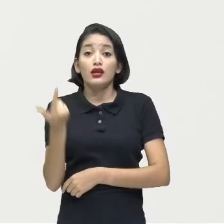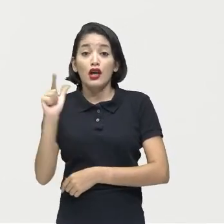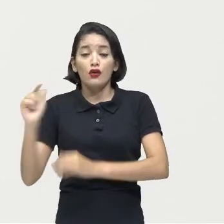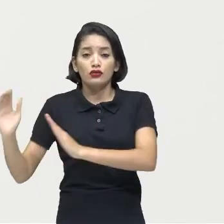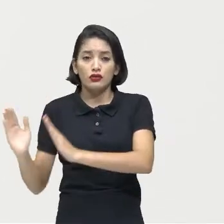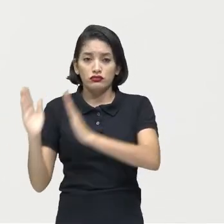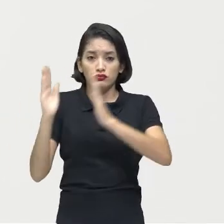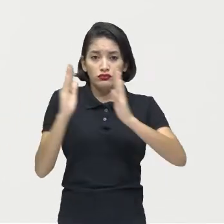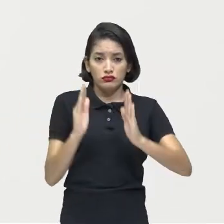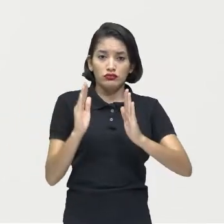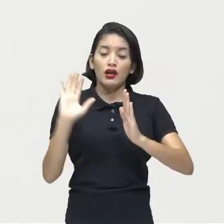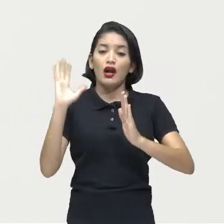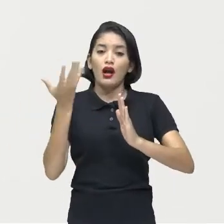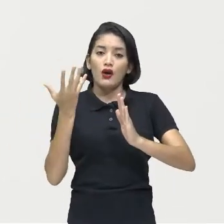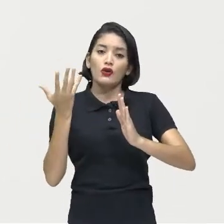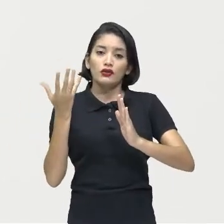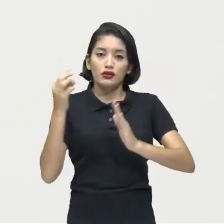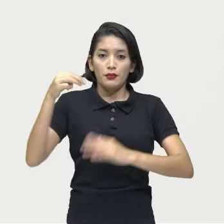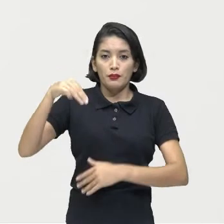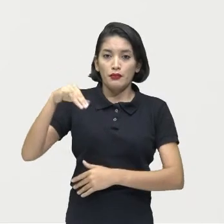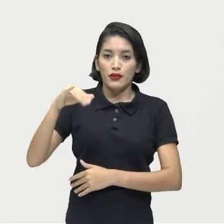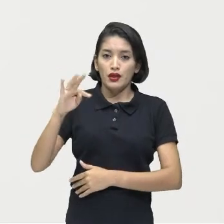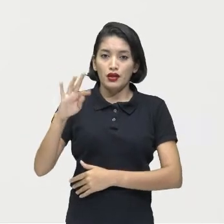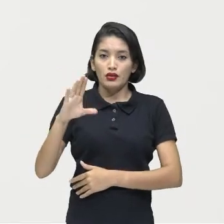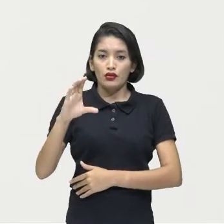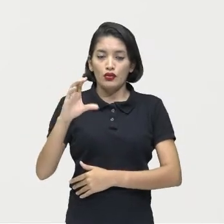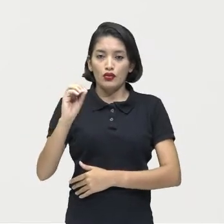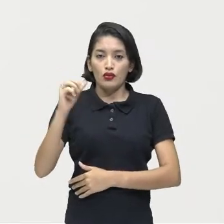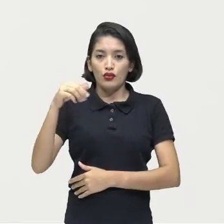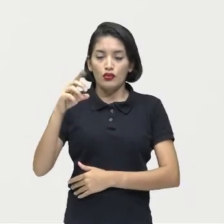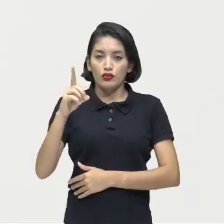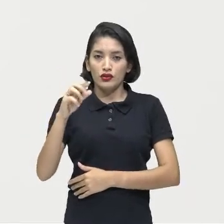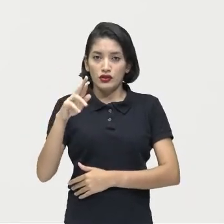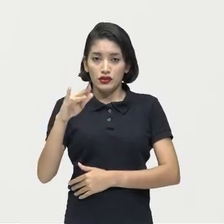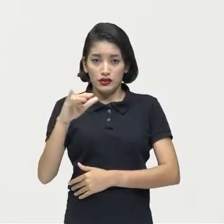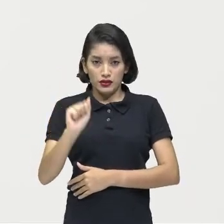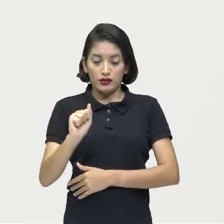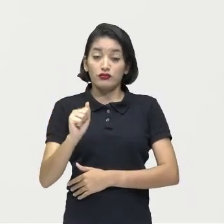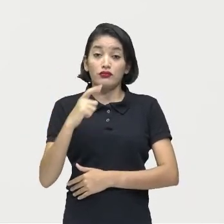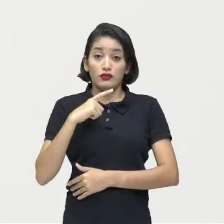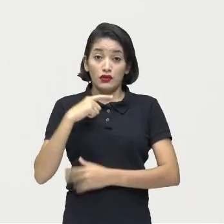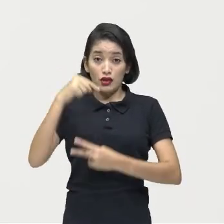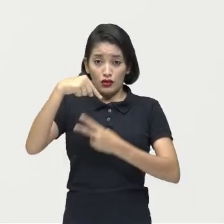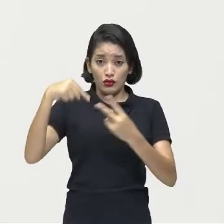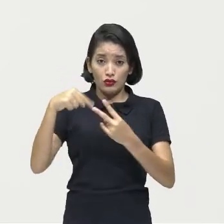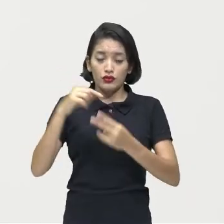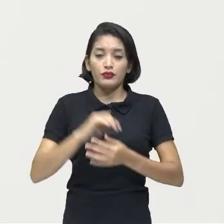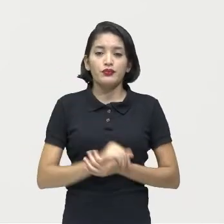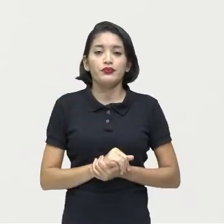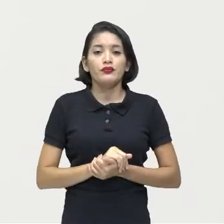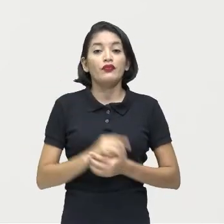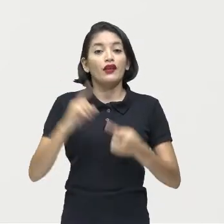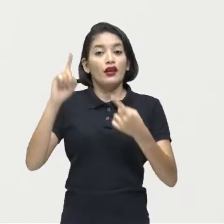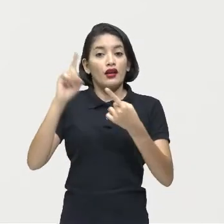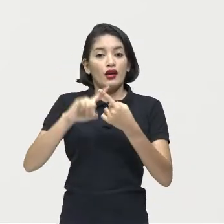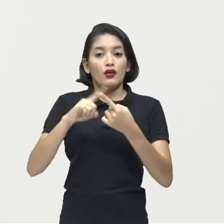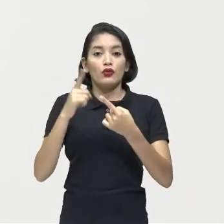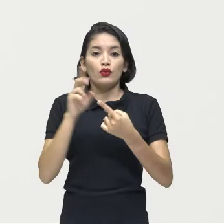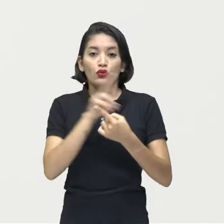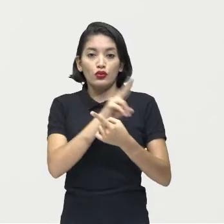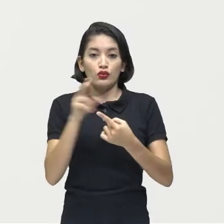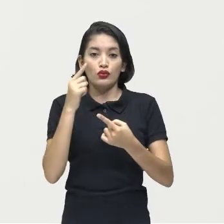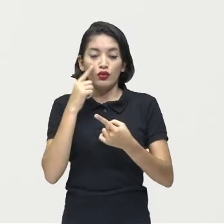que acontece na mitocôndria, em duas regiões da mitocôndria. A primeira é chamada ciclo